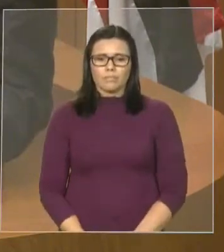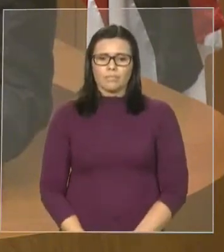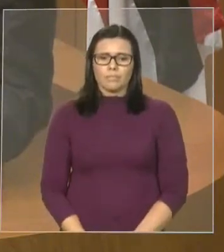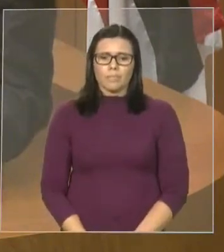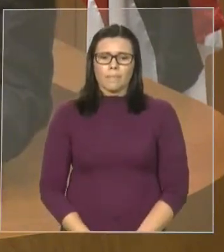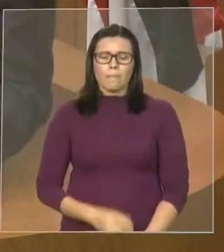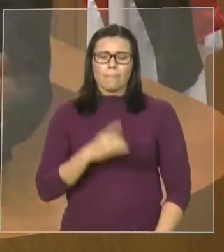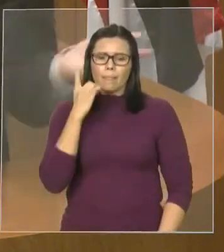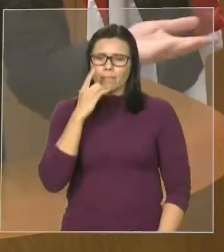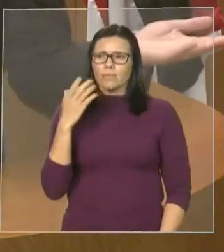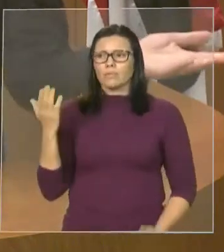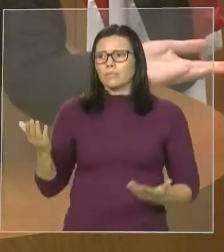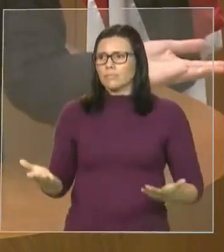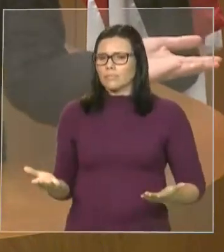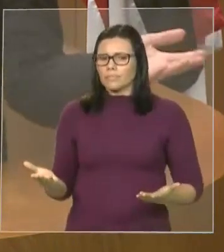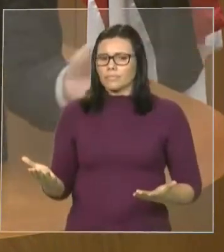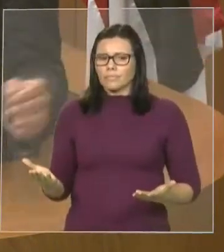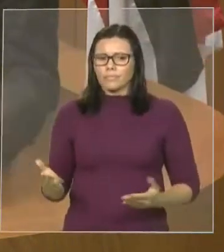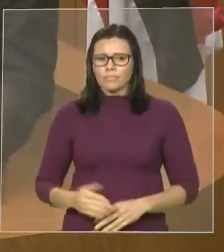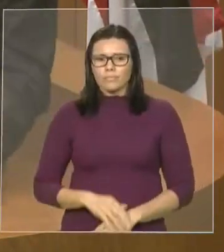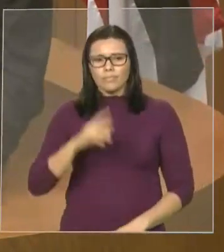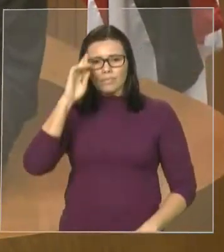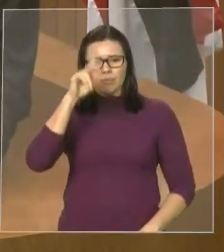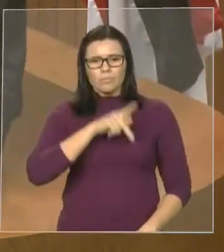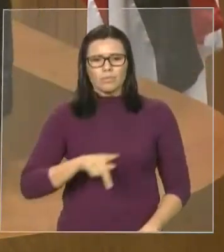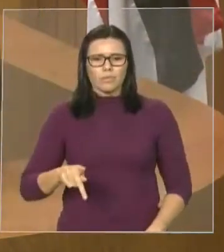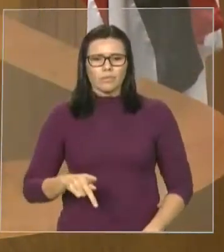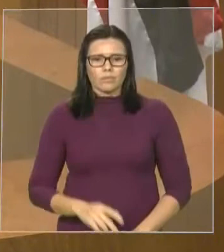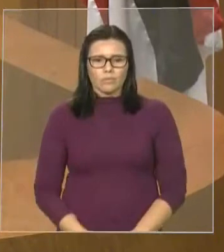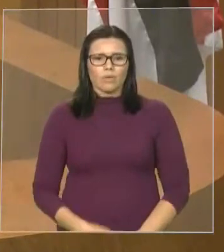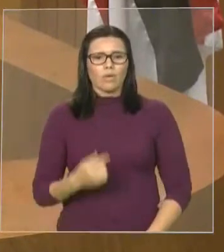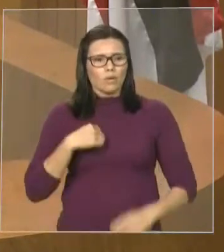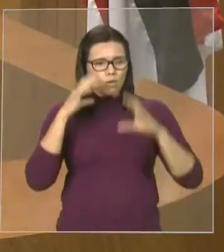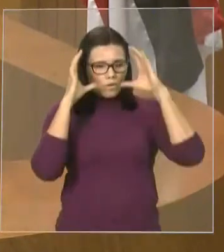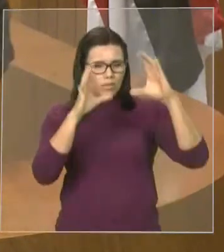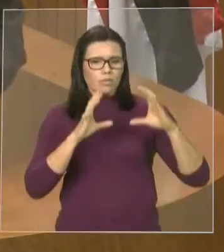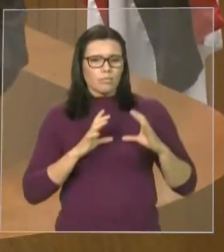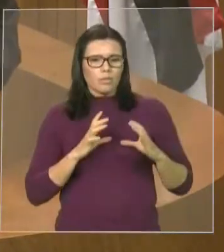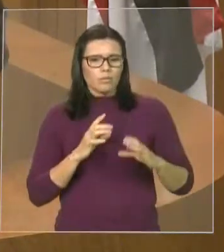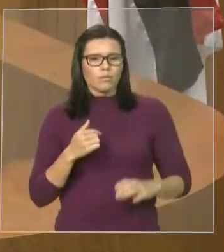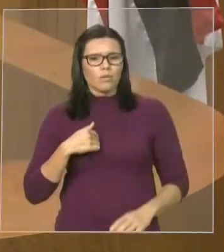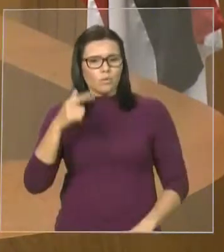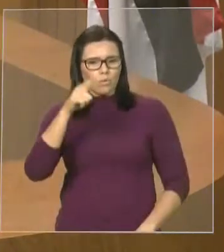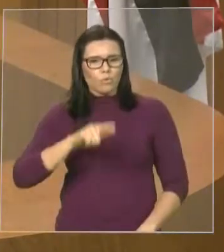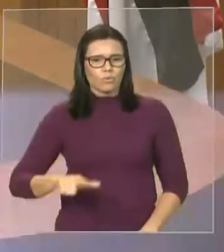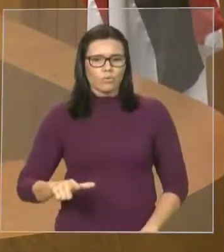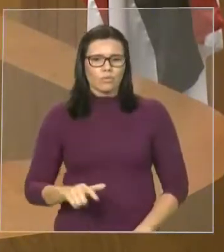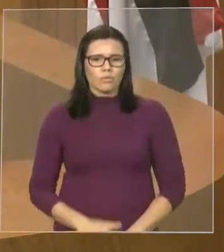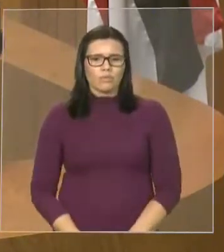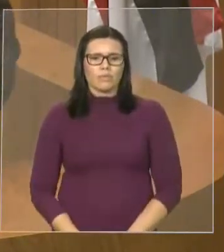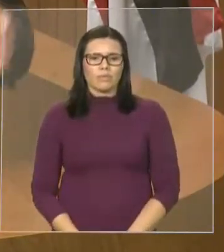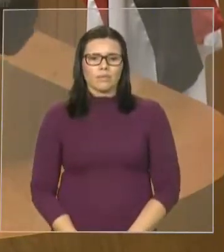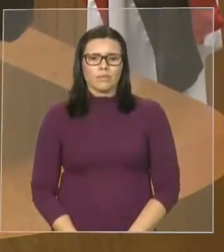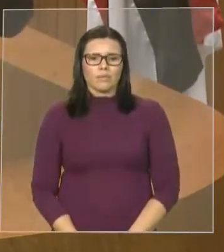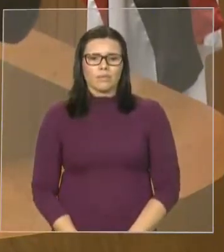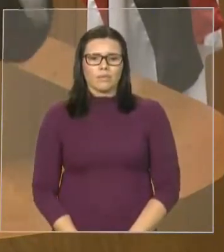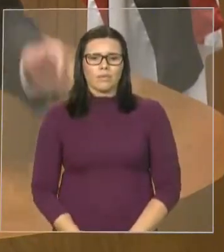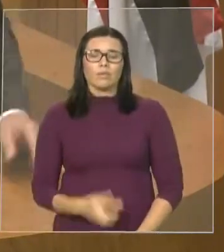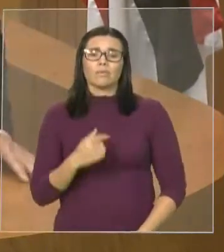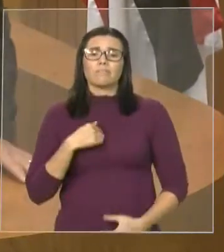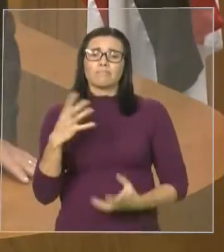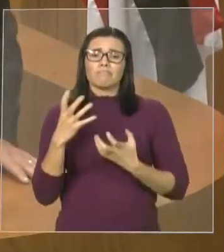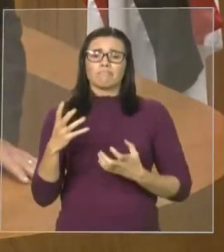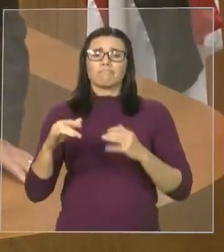tribuna. Senhor presidente, eu, em respeito a Vossa Excelência, vou continuar meu discurso sem nenhuma observação. Eu quero dizer